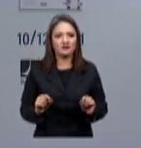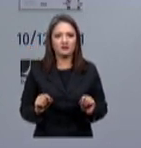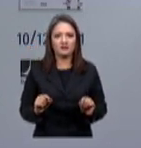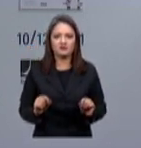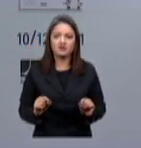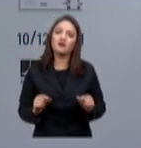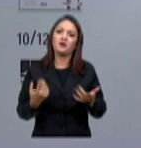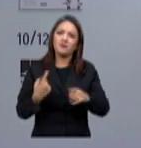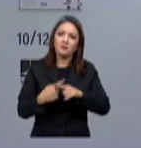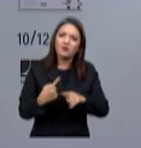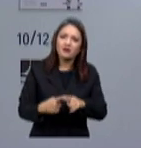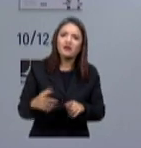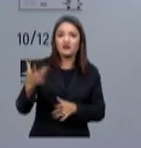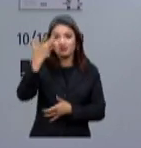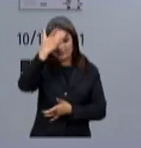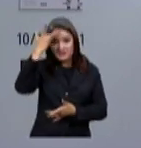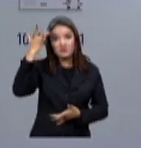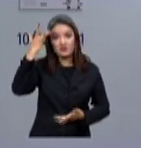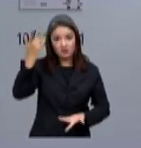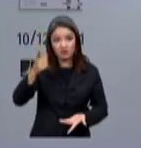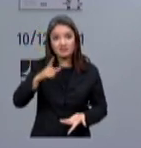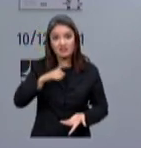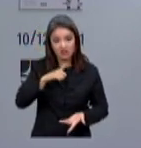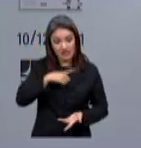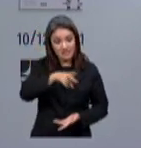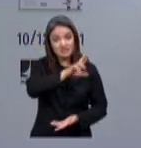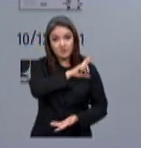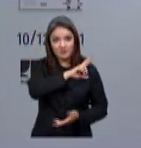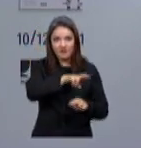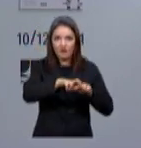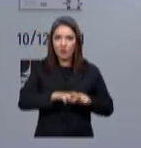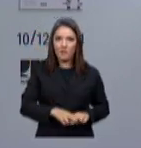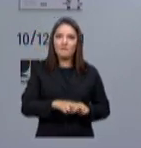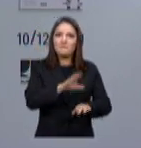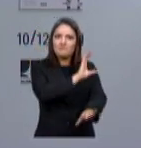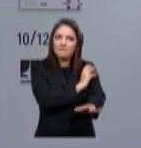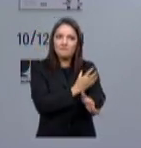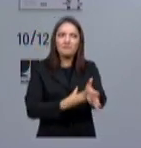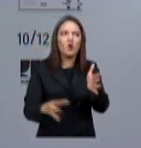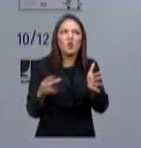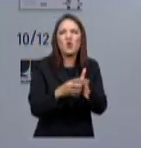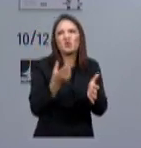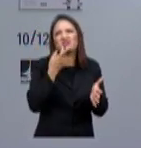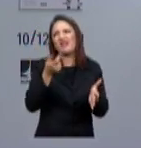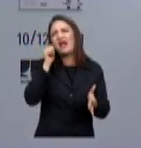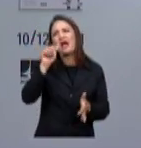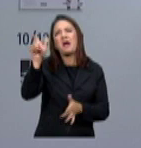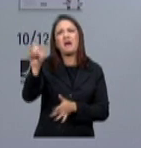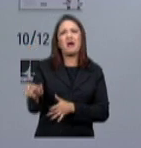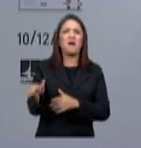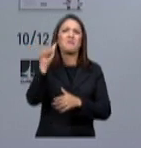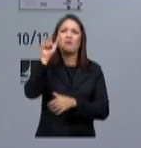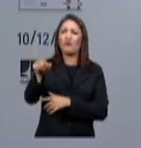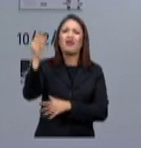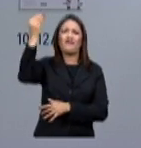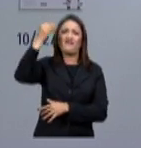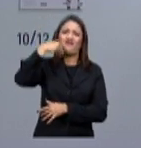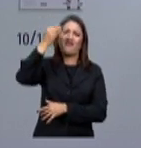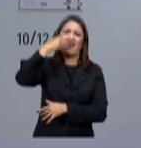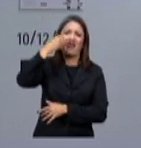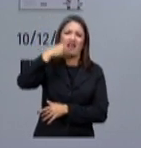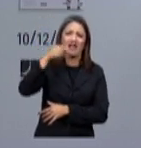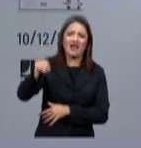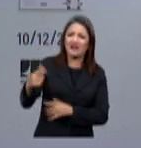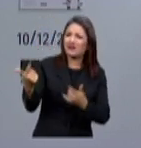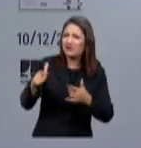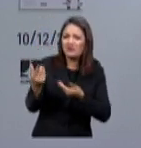que estavam encarregados daqueles concursos a que o sexo era frágil que não havia capacidade